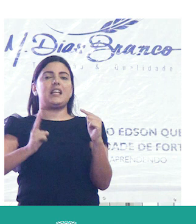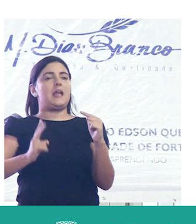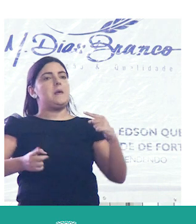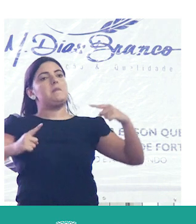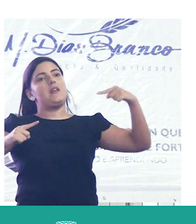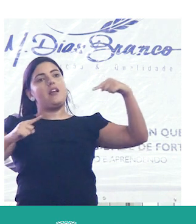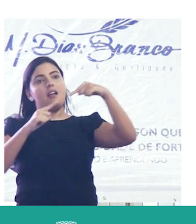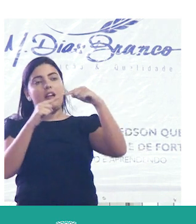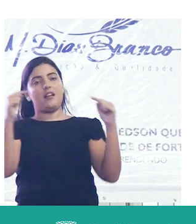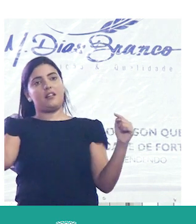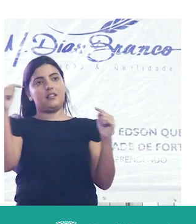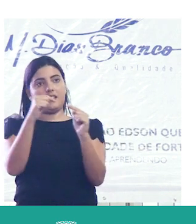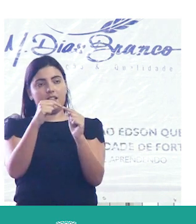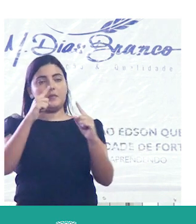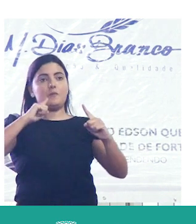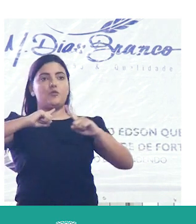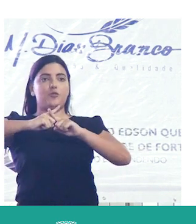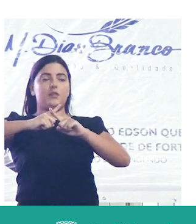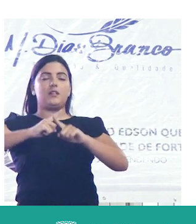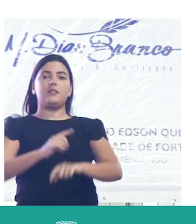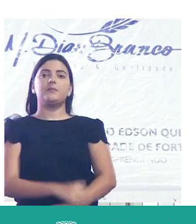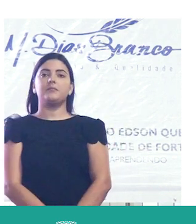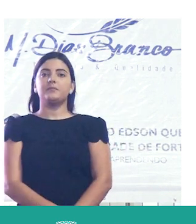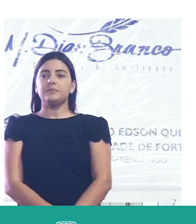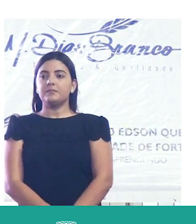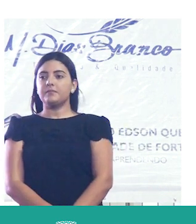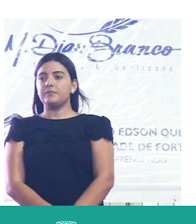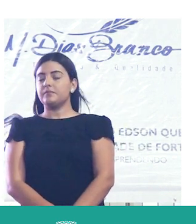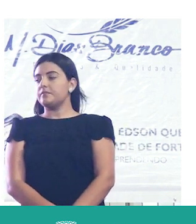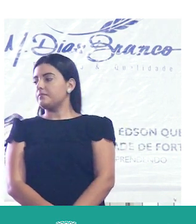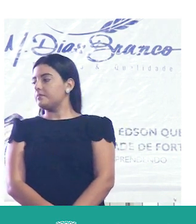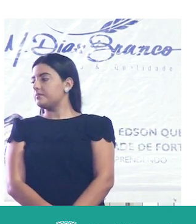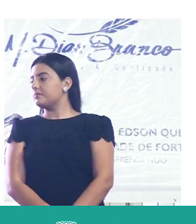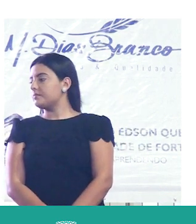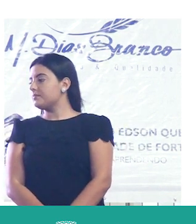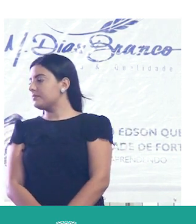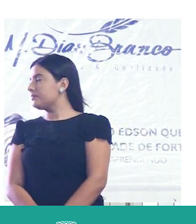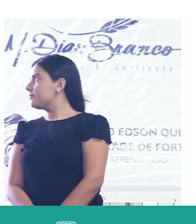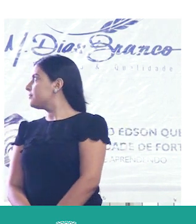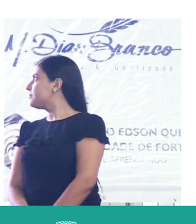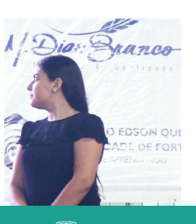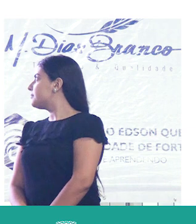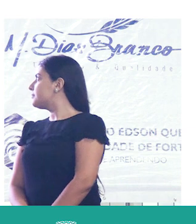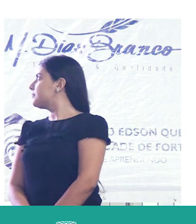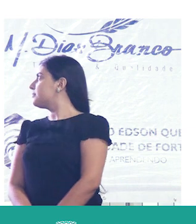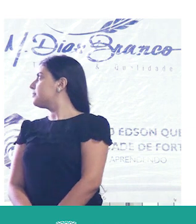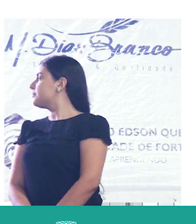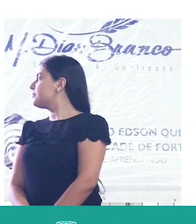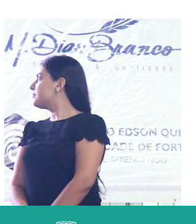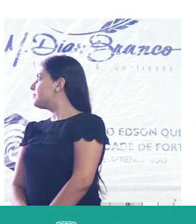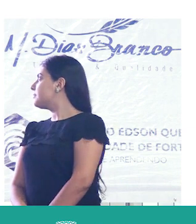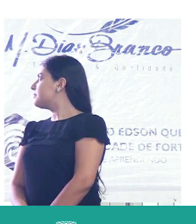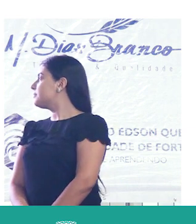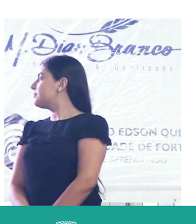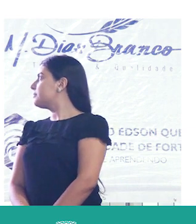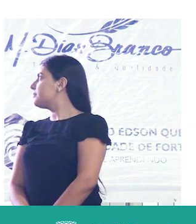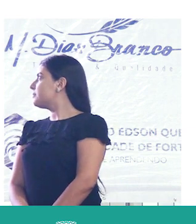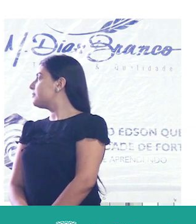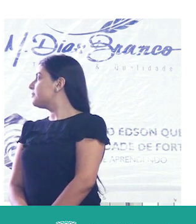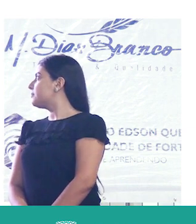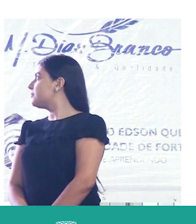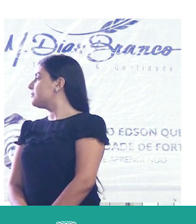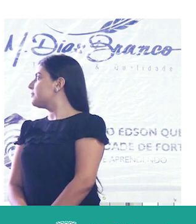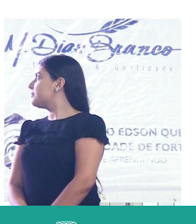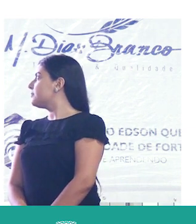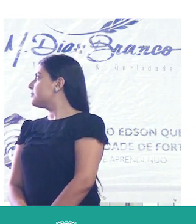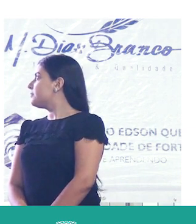é para preparar a regrinha de 3. Esse N vai dar igual a 7,95 vezes 10 a quarta vezes